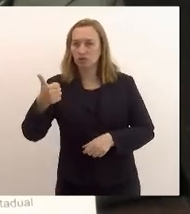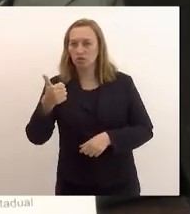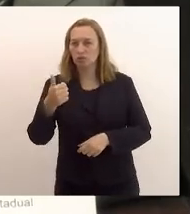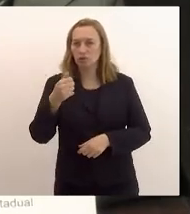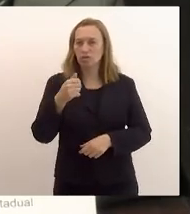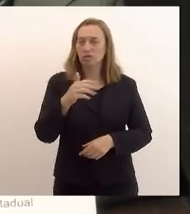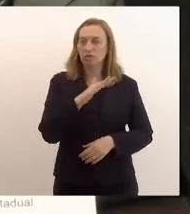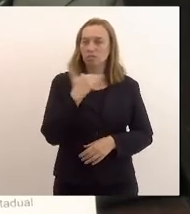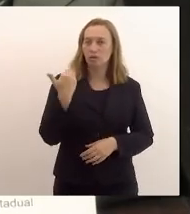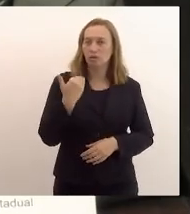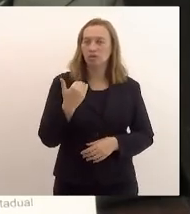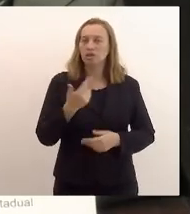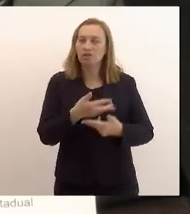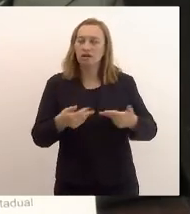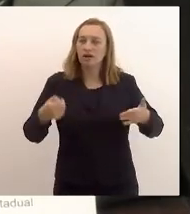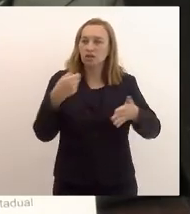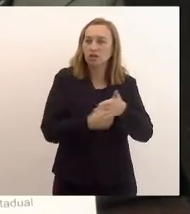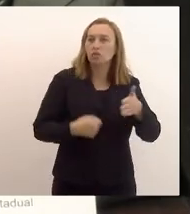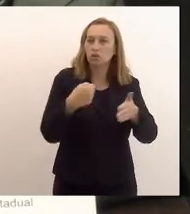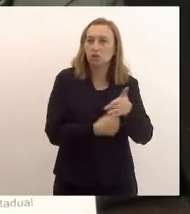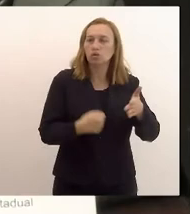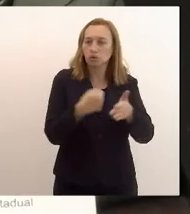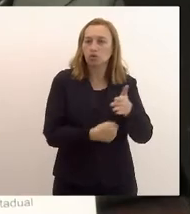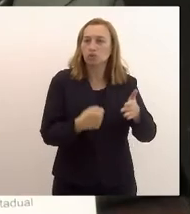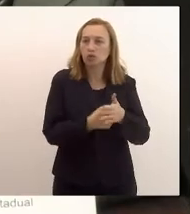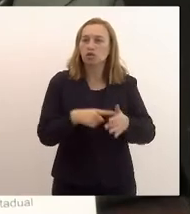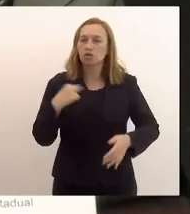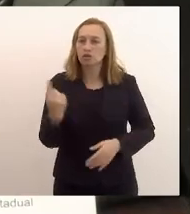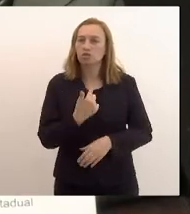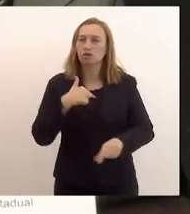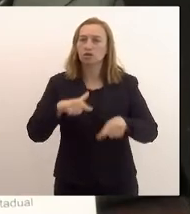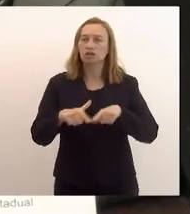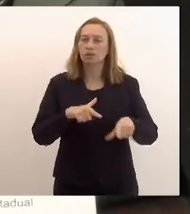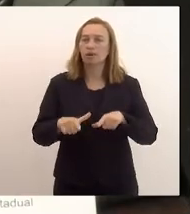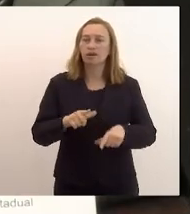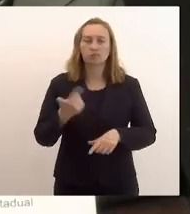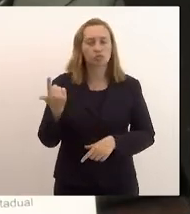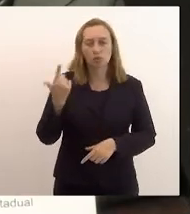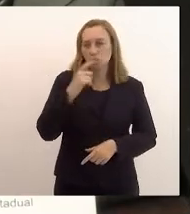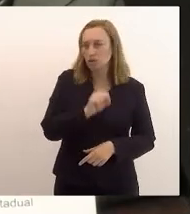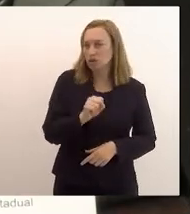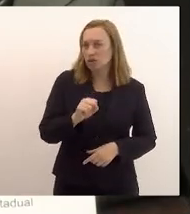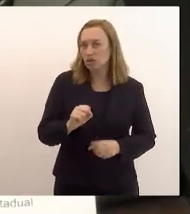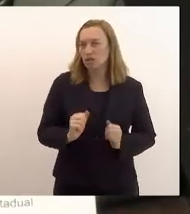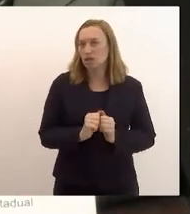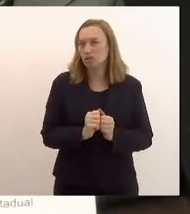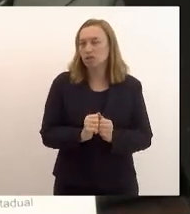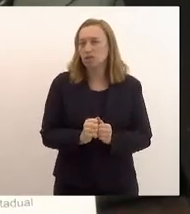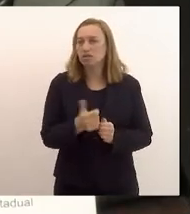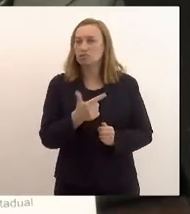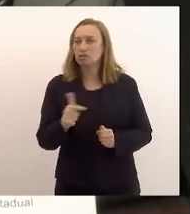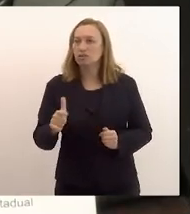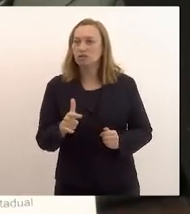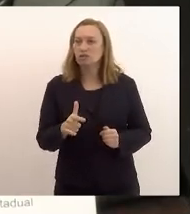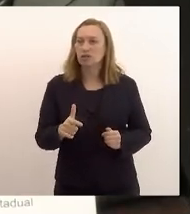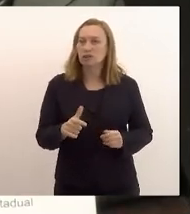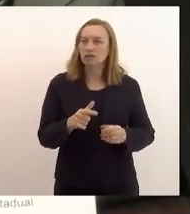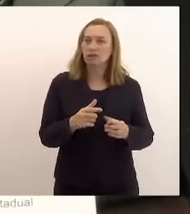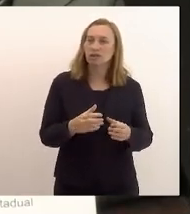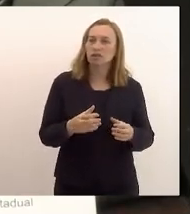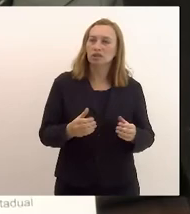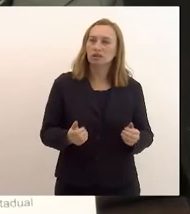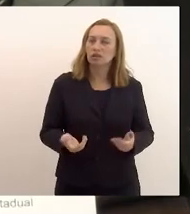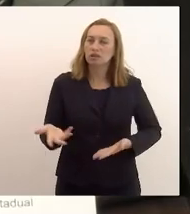são muitas lutas são muitas batalhas são muitas Bandeiras e o nosso mandato não conseguiria se envolver nelas sem o concurso